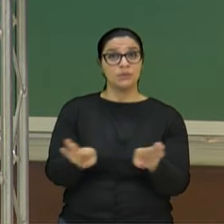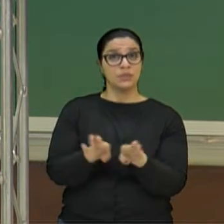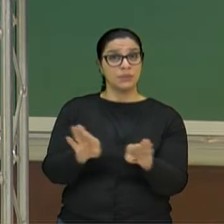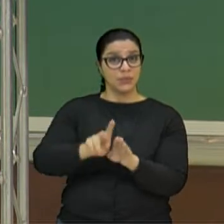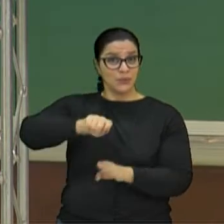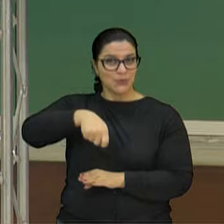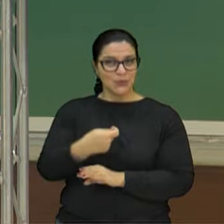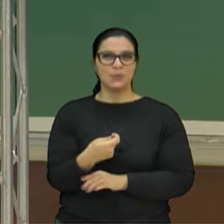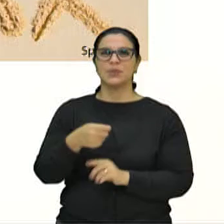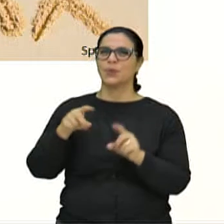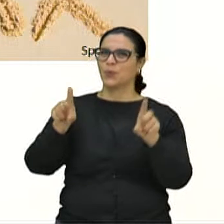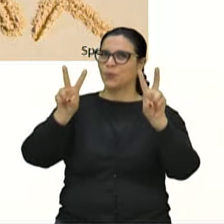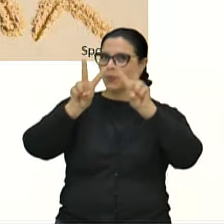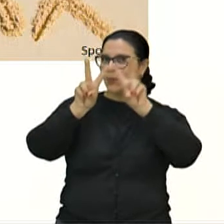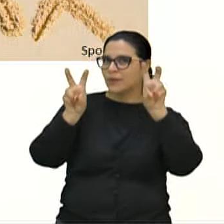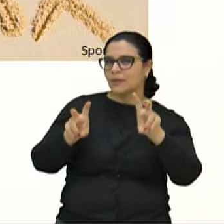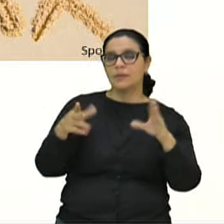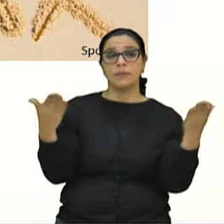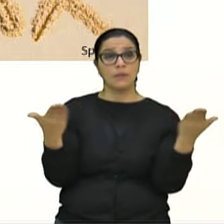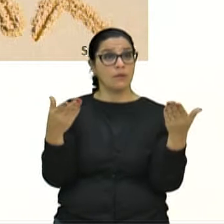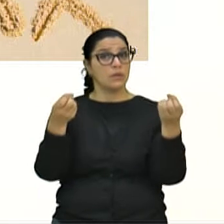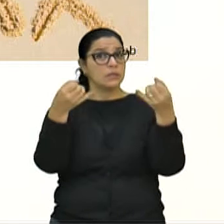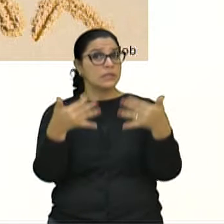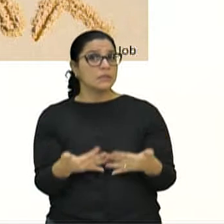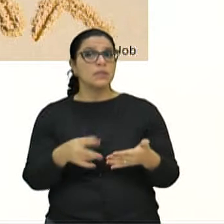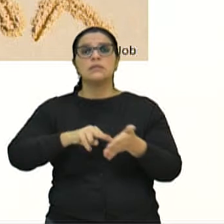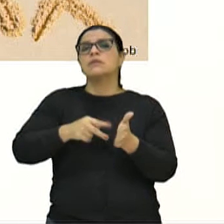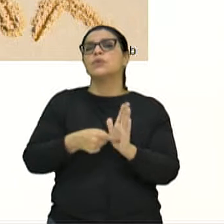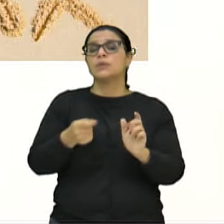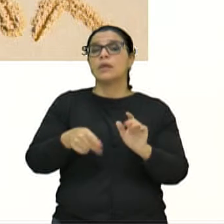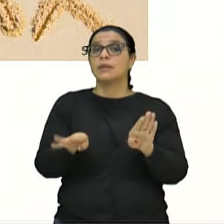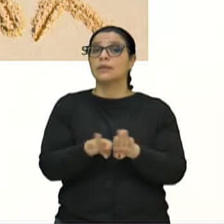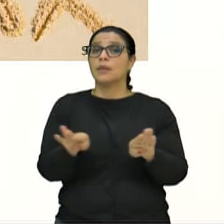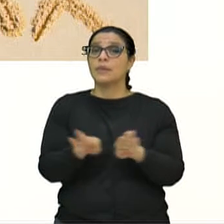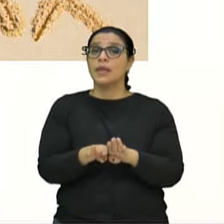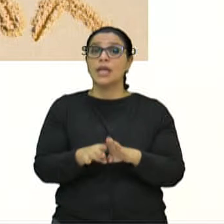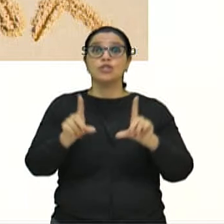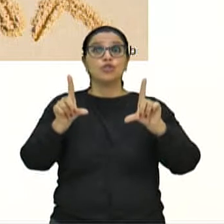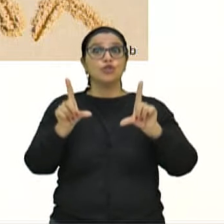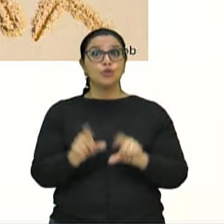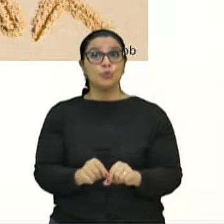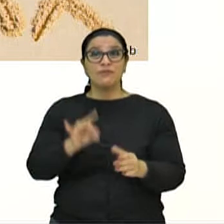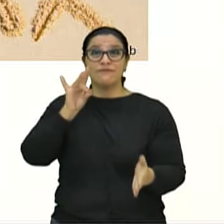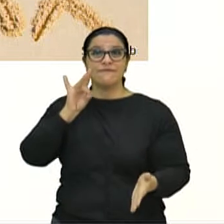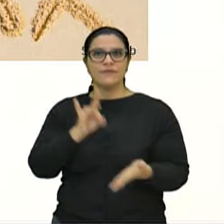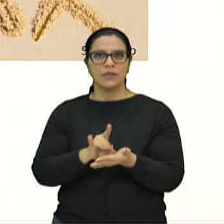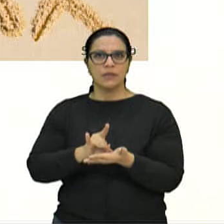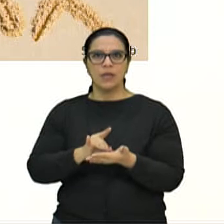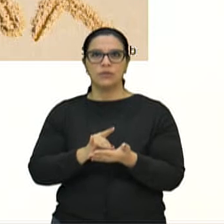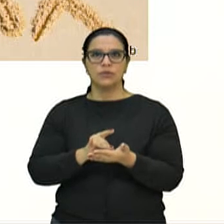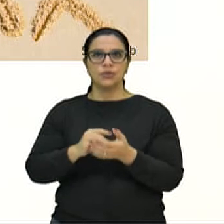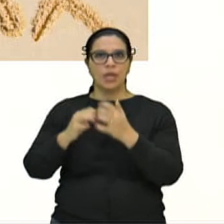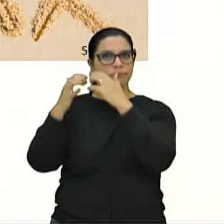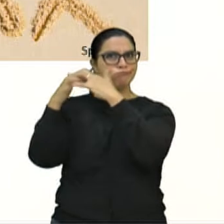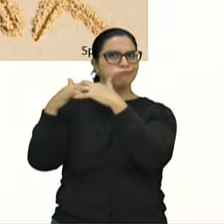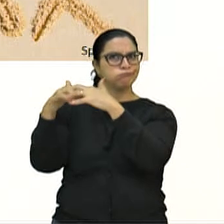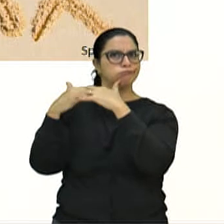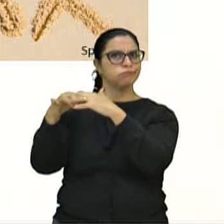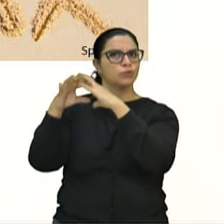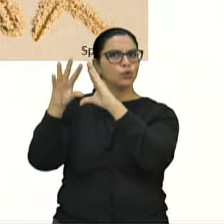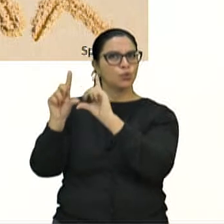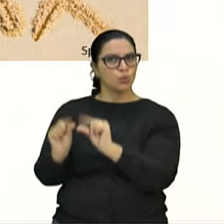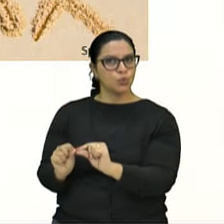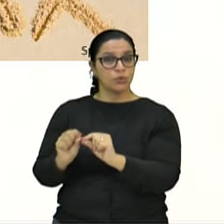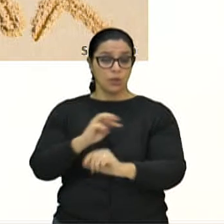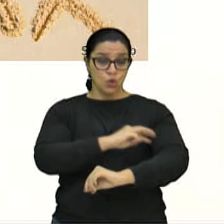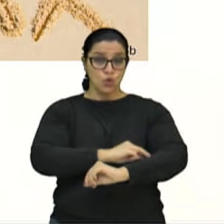sobre o relaxamento, então relaxar significa o quê? Reduzir drasticamente a atividade mental e